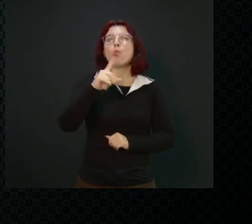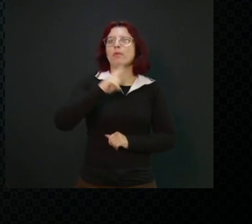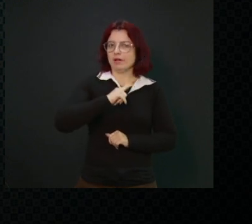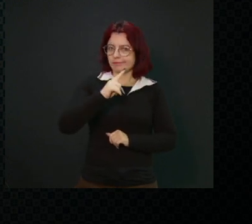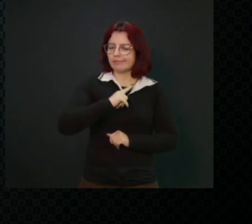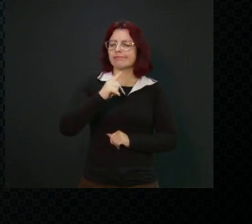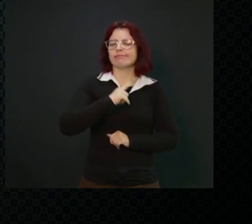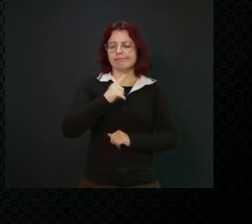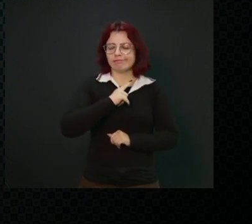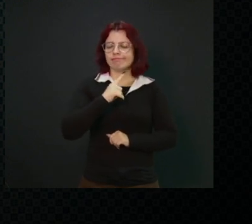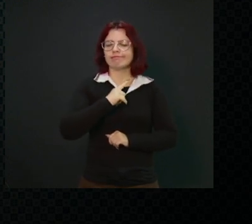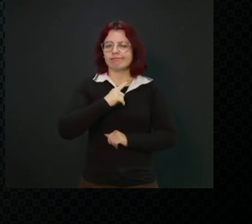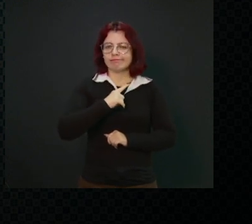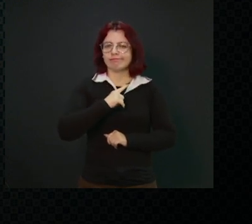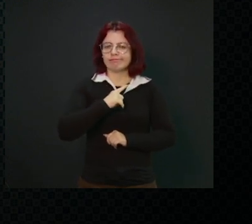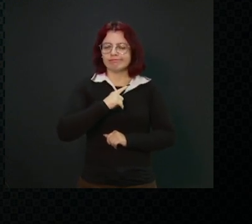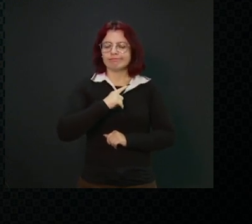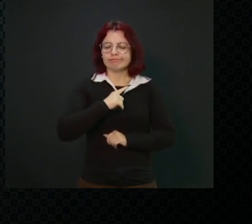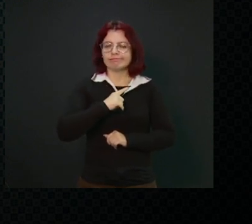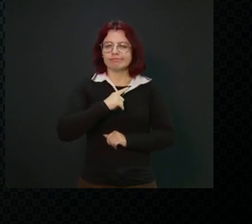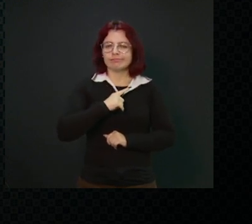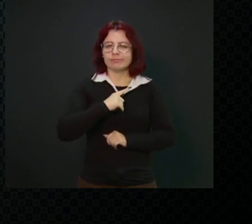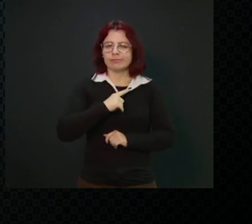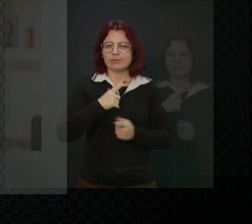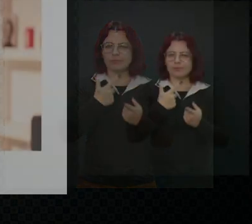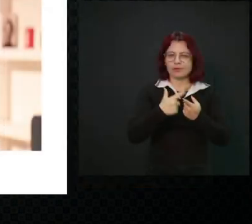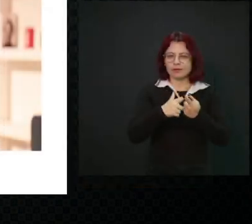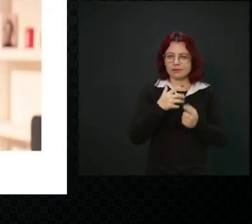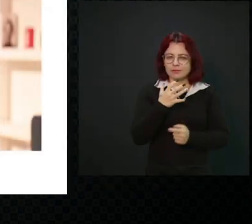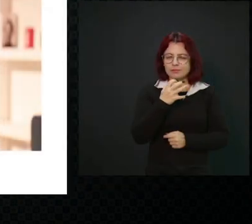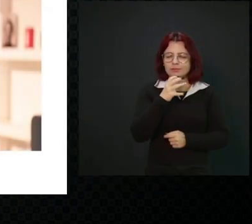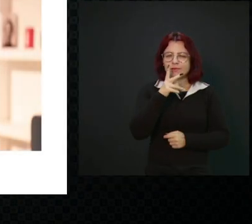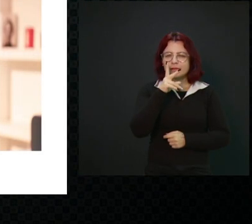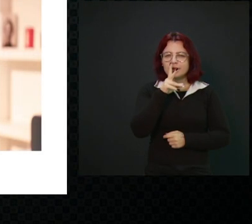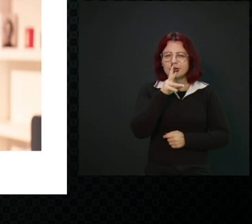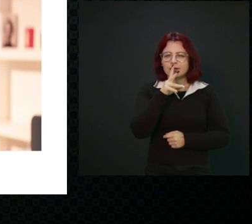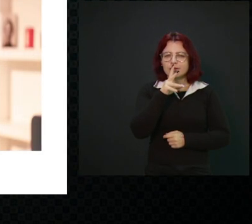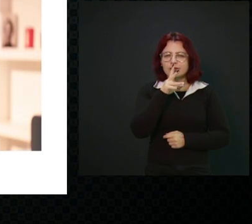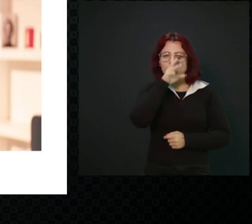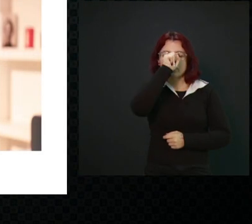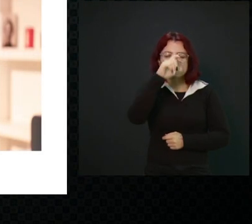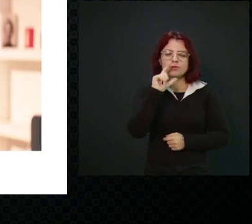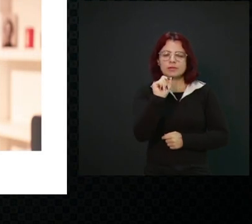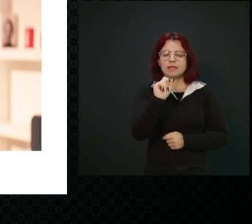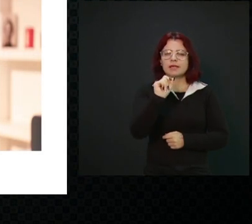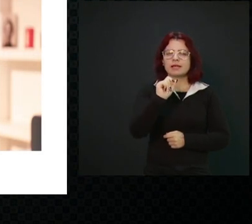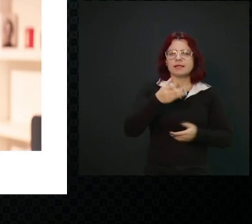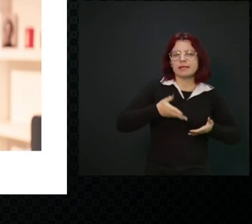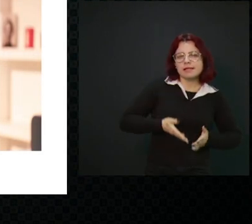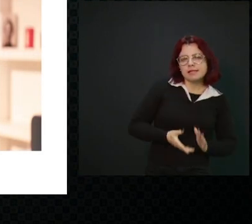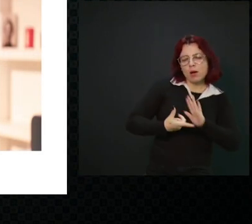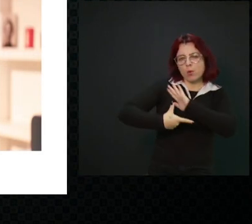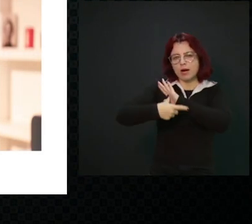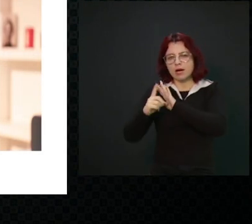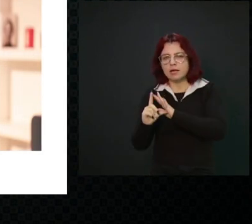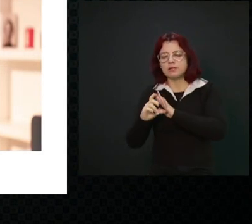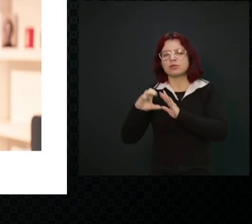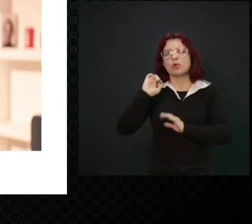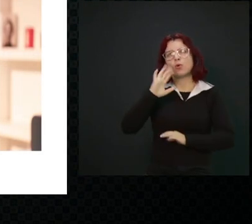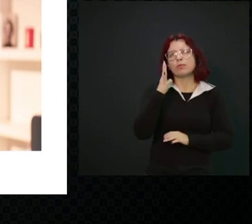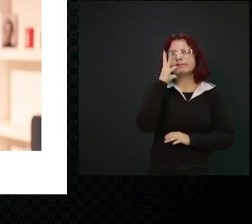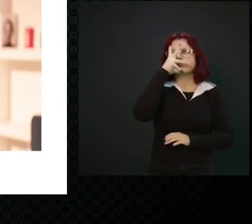da... principalmente por conta da grande vilã que é a prematuridade, né? Como um atraso motor,